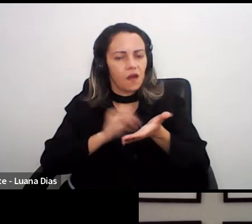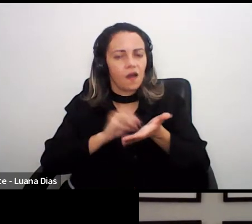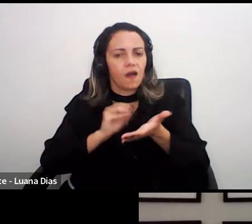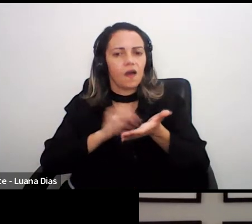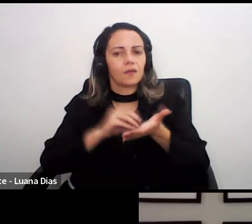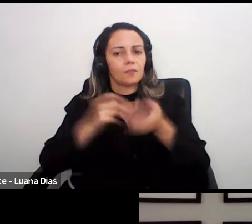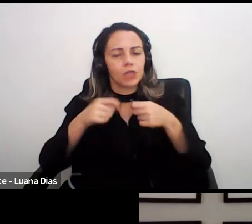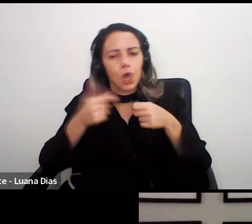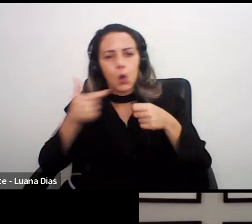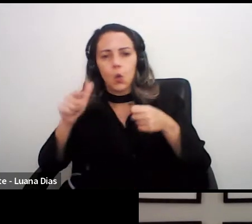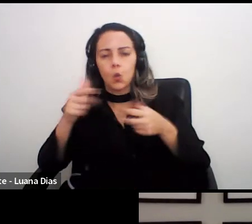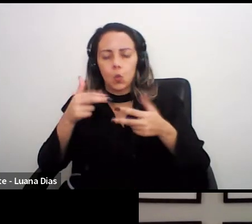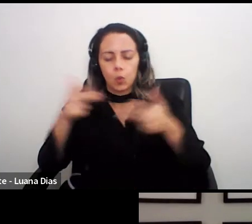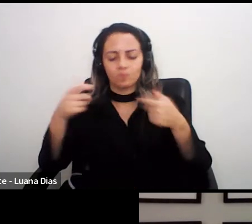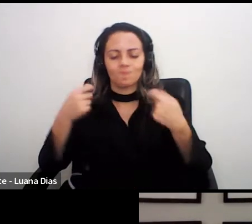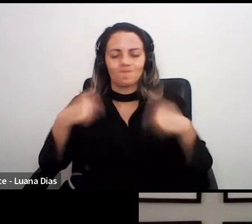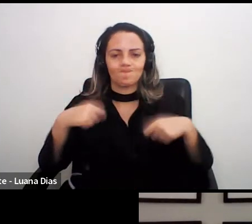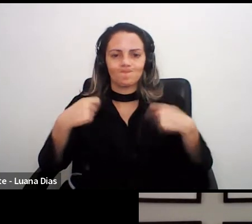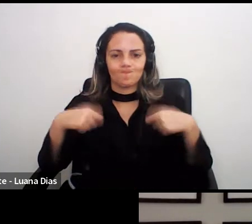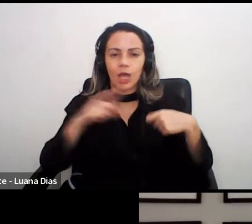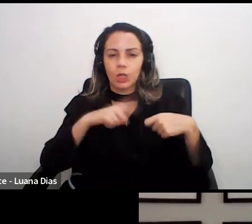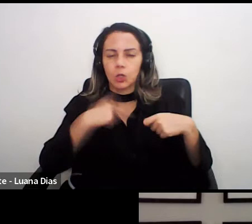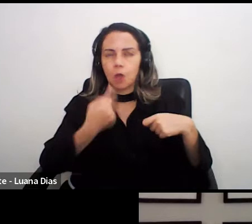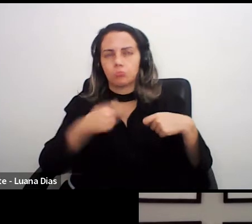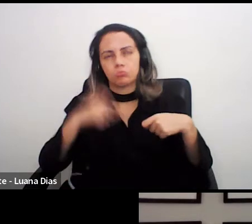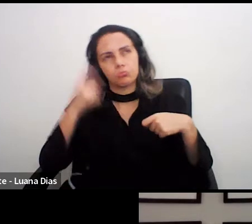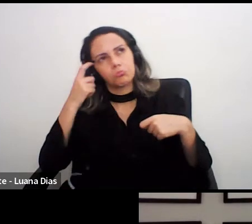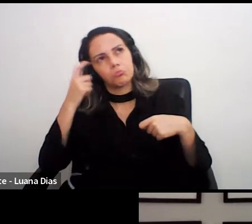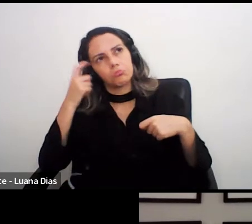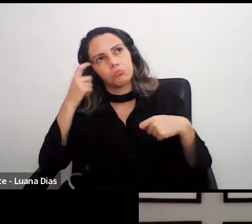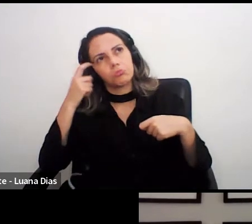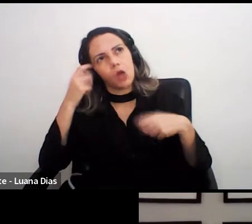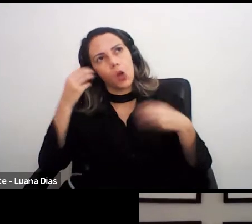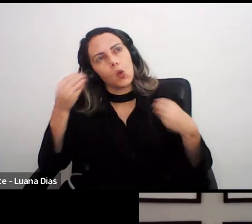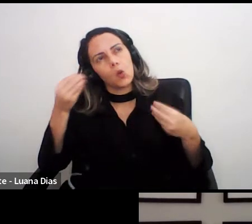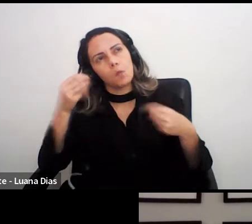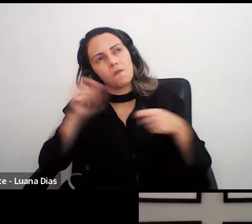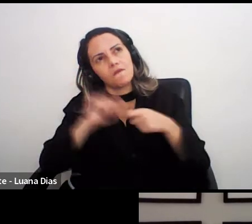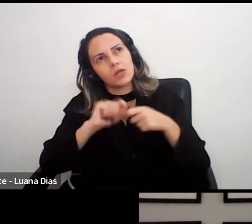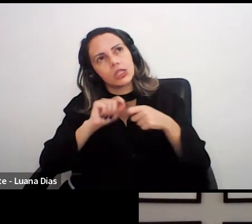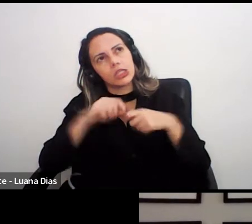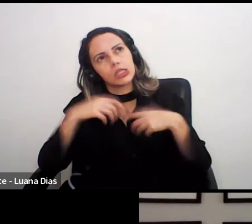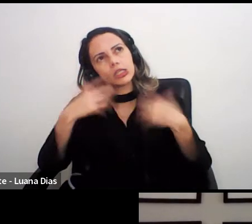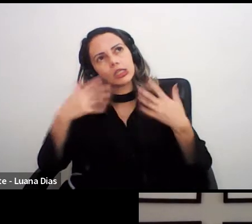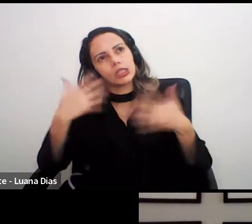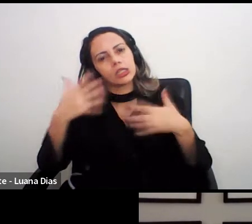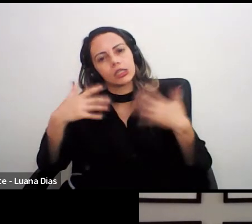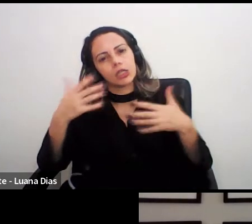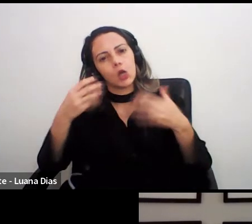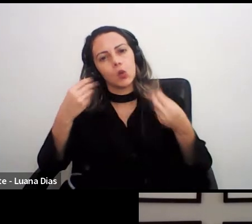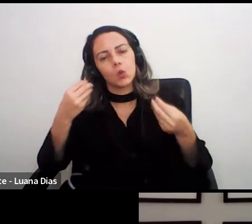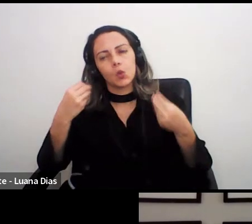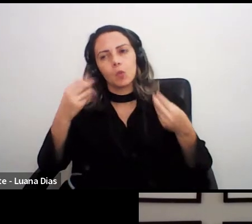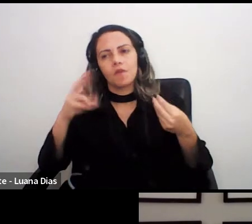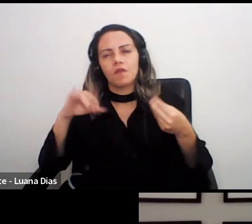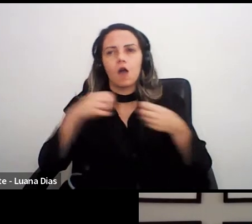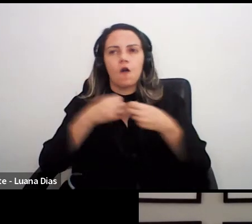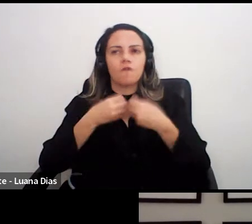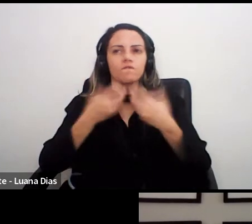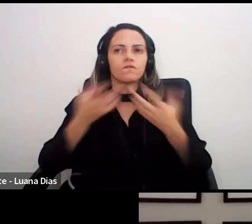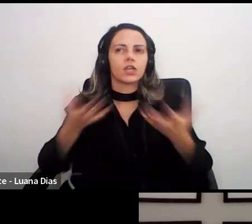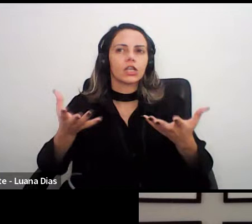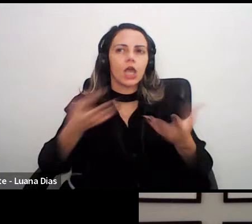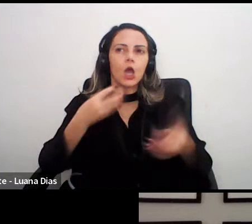outro material. Então, a gente precisa pensar, pô, como é que a gente vai fazer isso? Né? Como é que a gente vai oferecer, ampliar